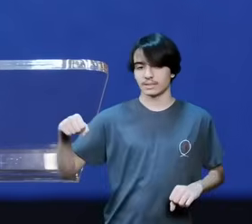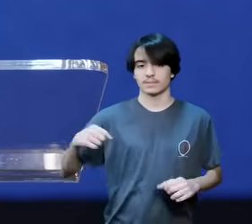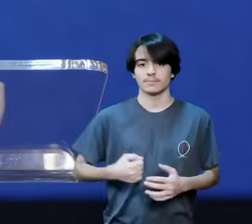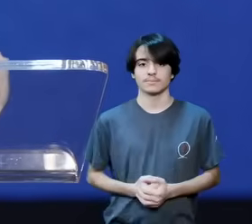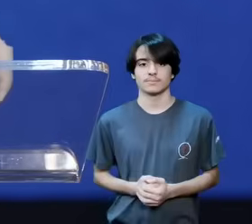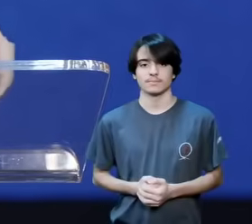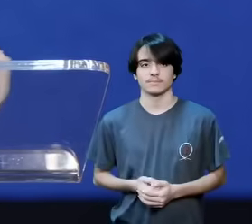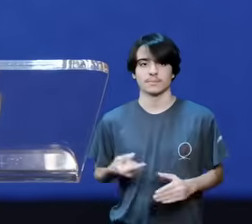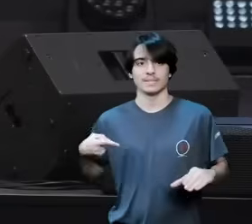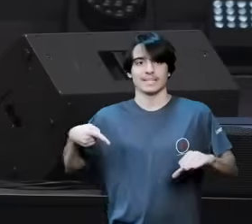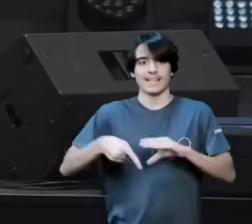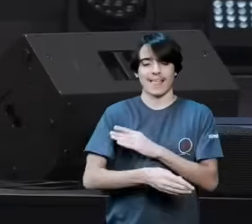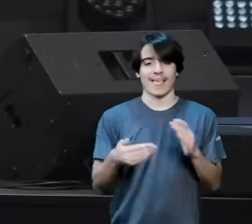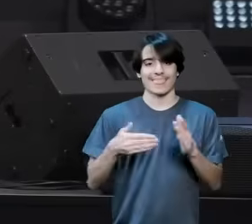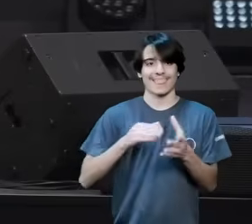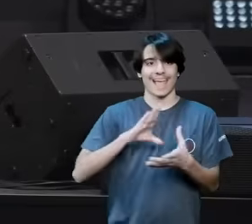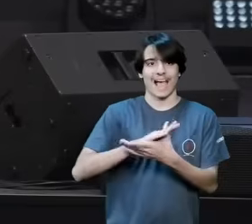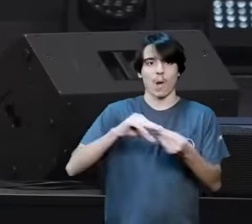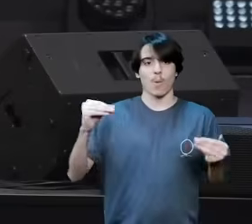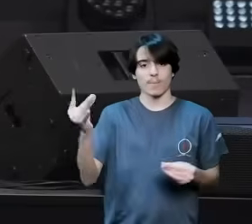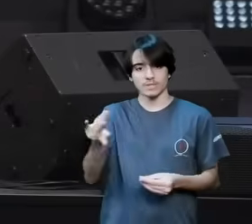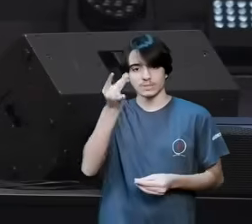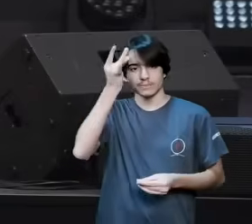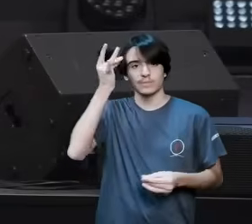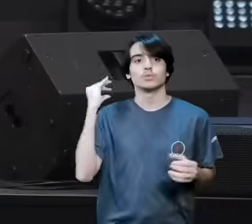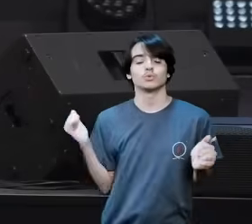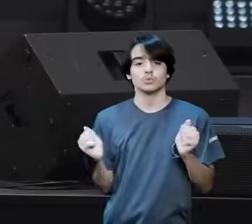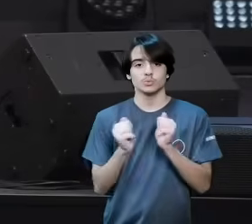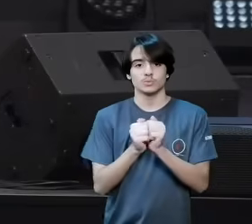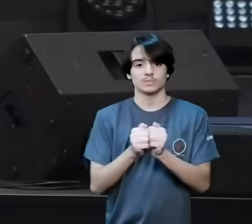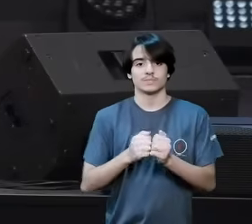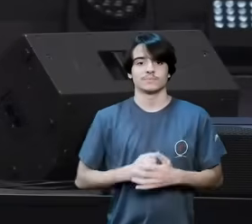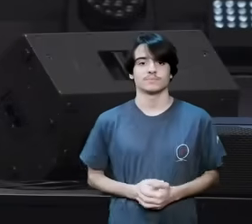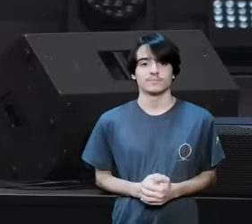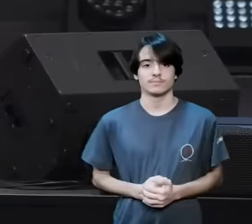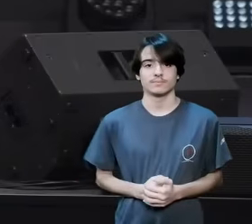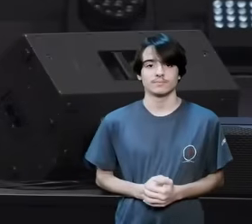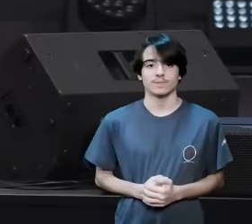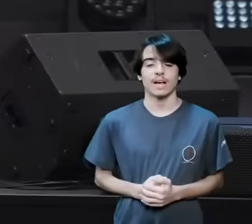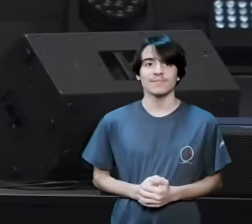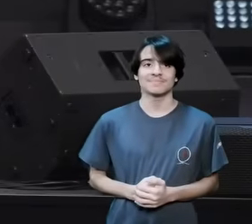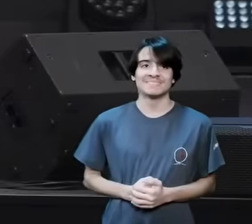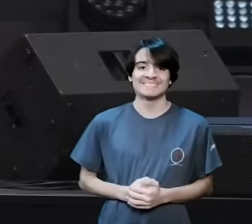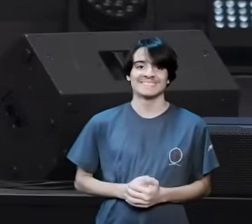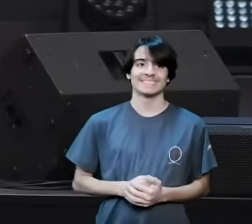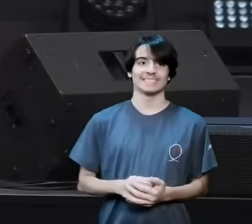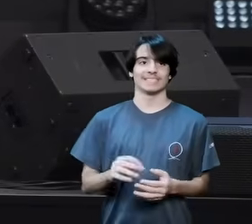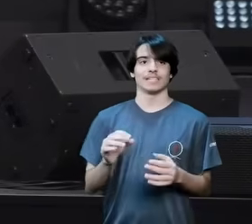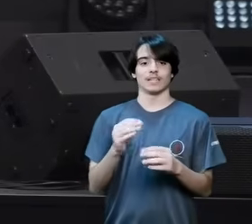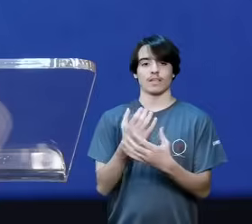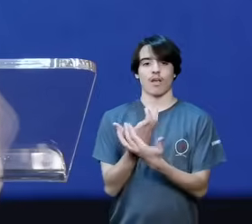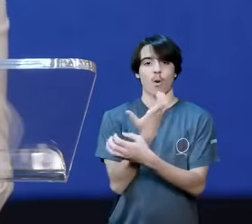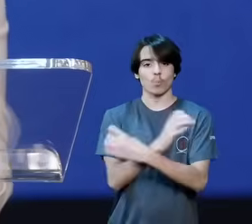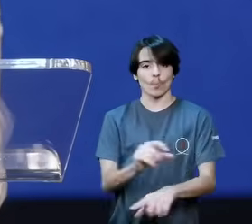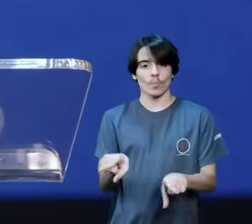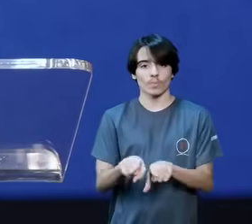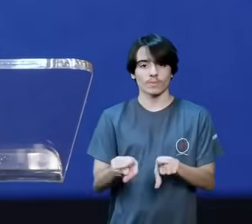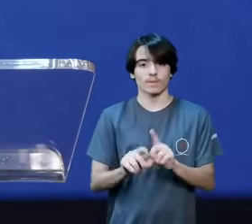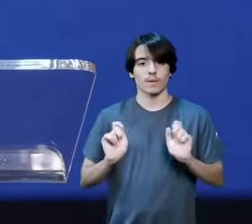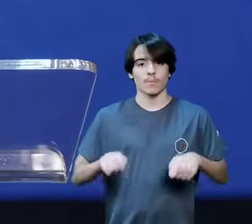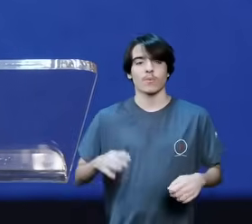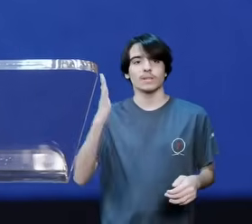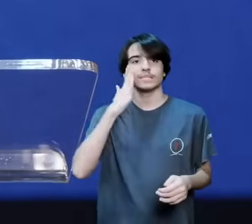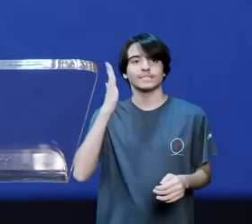que penetra até a divisão da alma e do espírito, juntas e medula, e é apta para discernir os